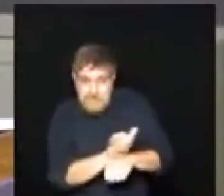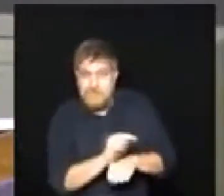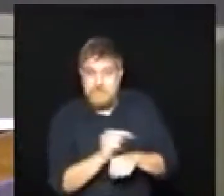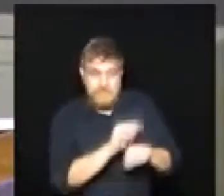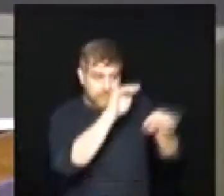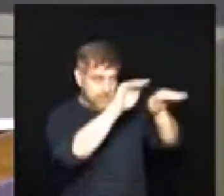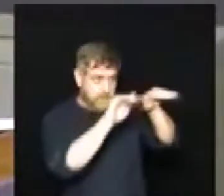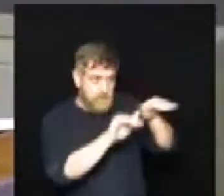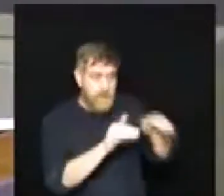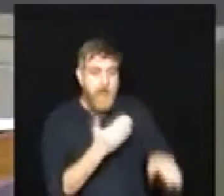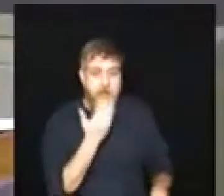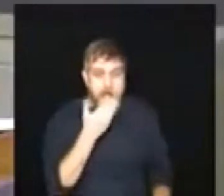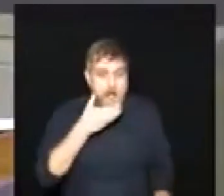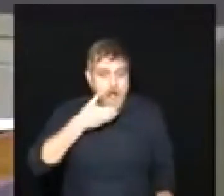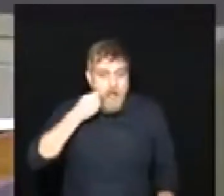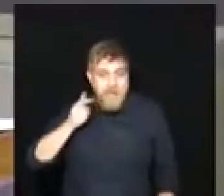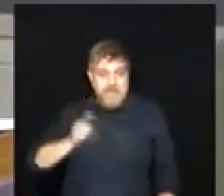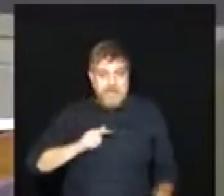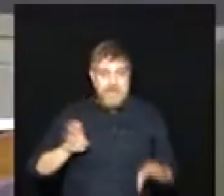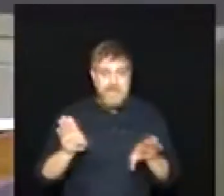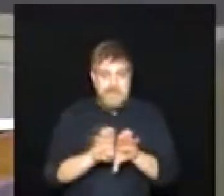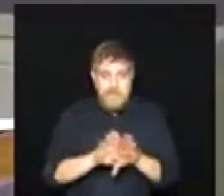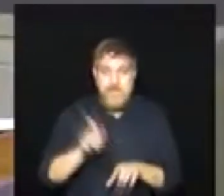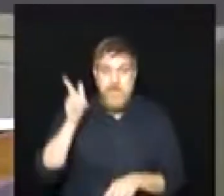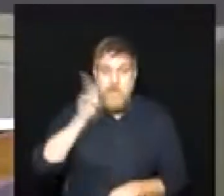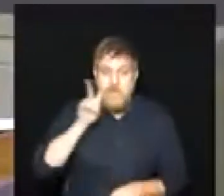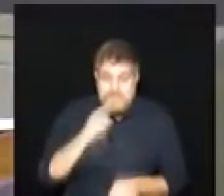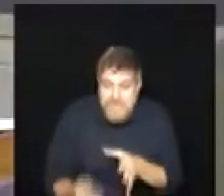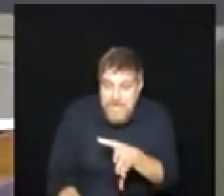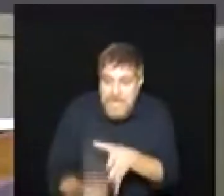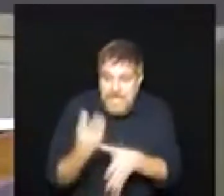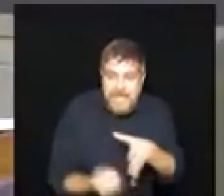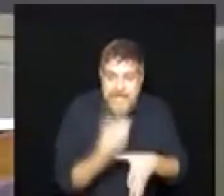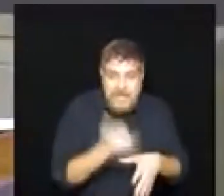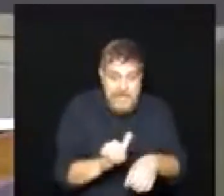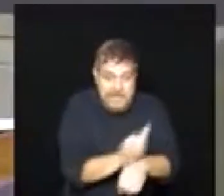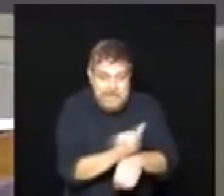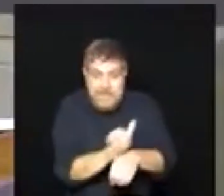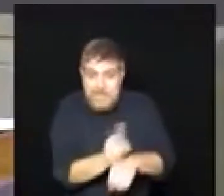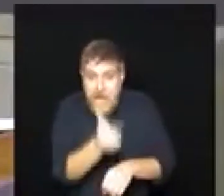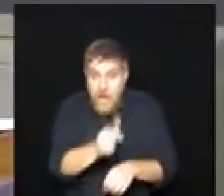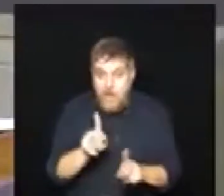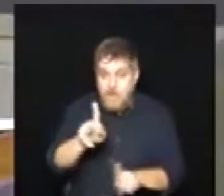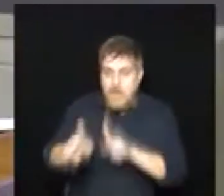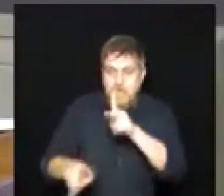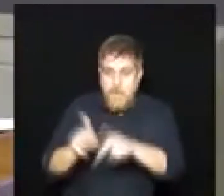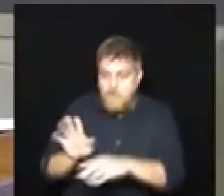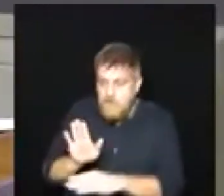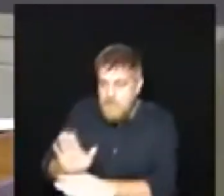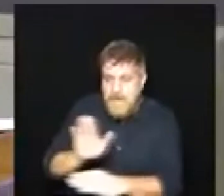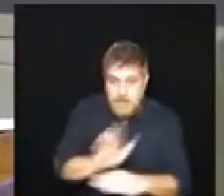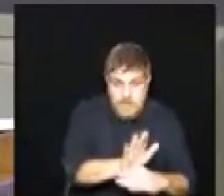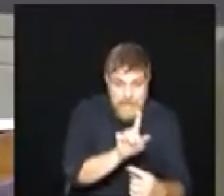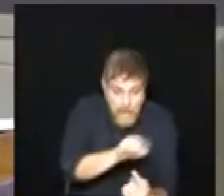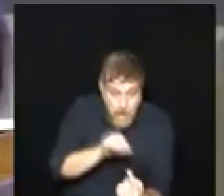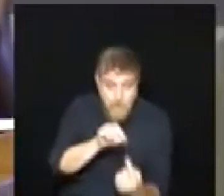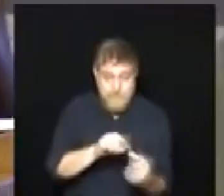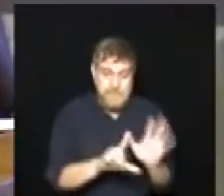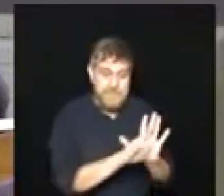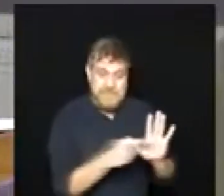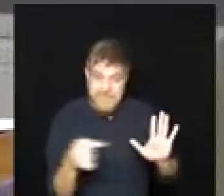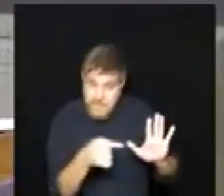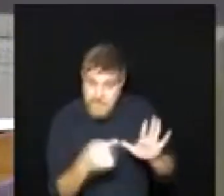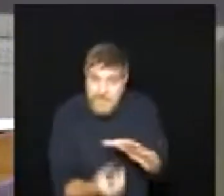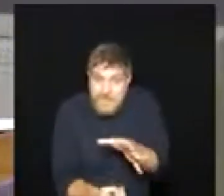banco para permitir que a gente também tenha flexibilidade para criar outras formas de chegar na nossa população. Então, o objetivo com essa lei é